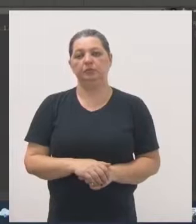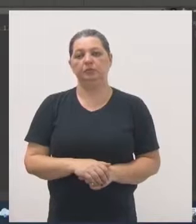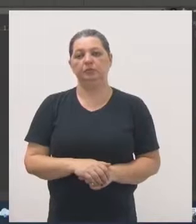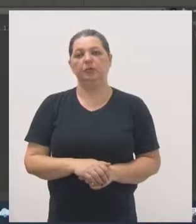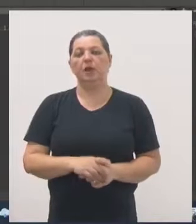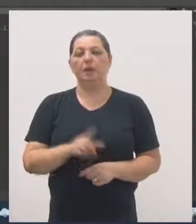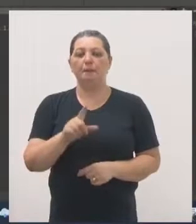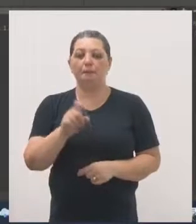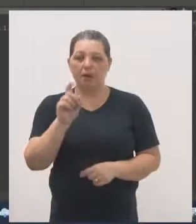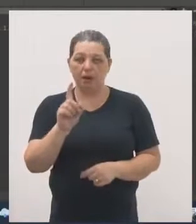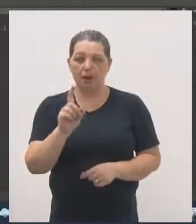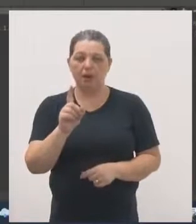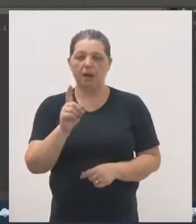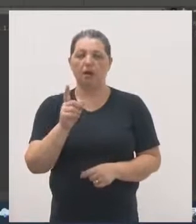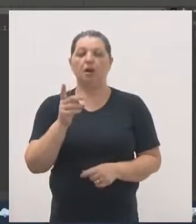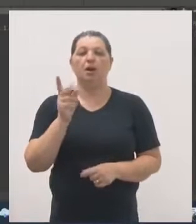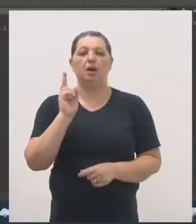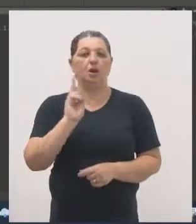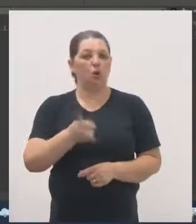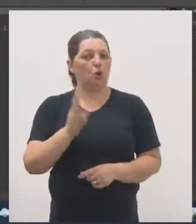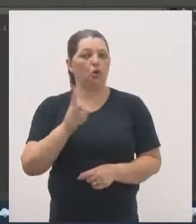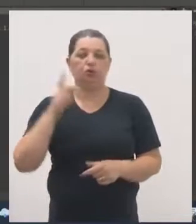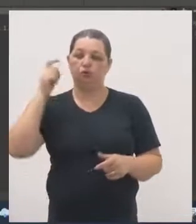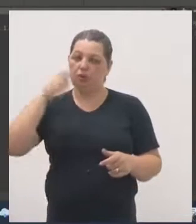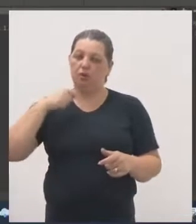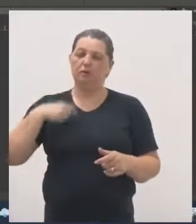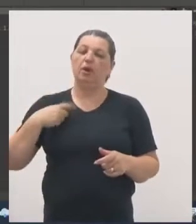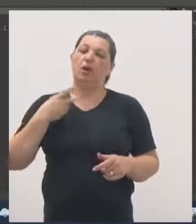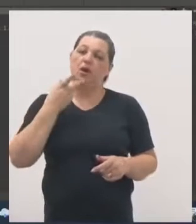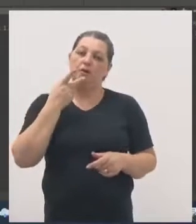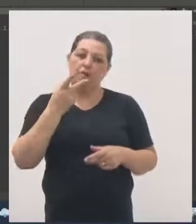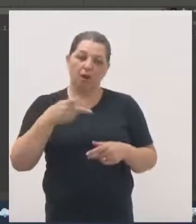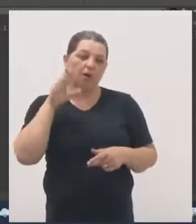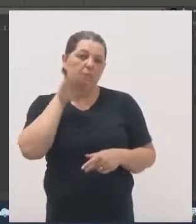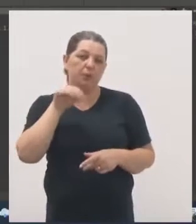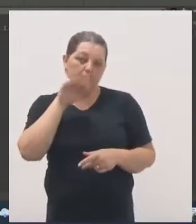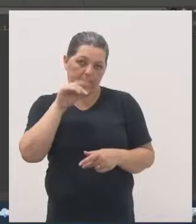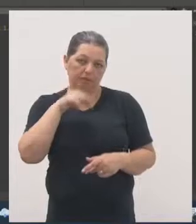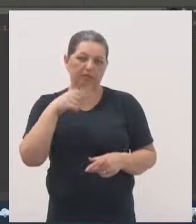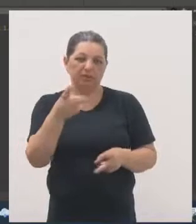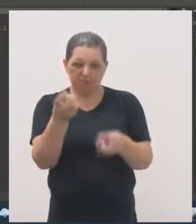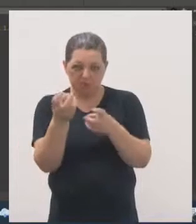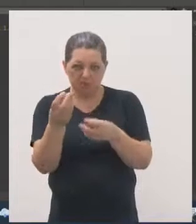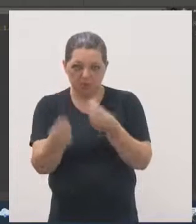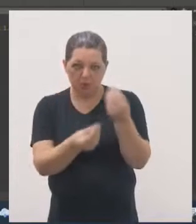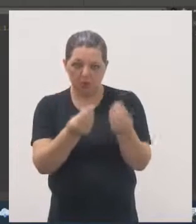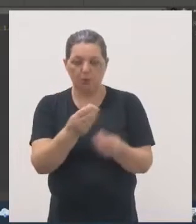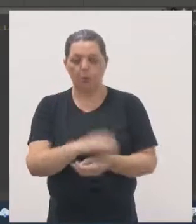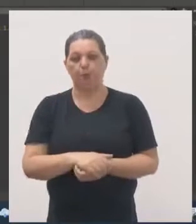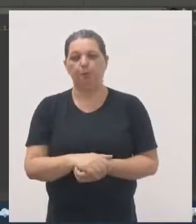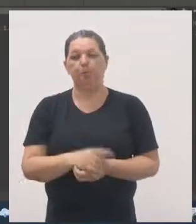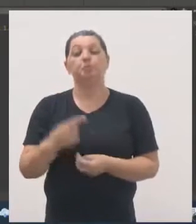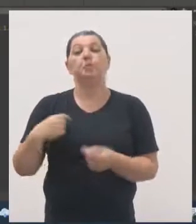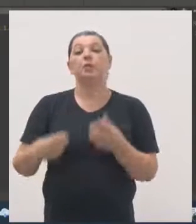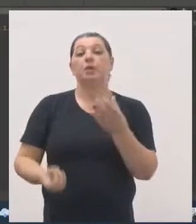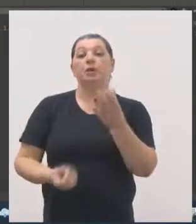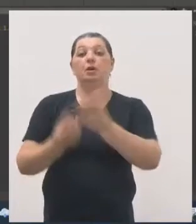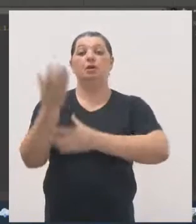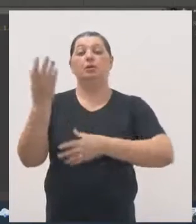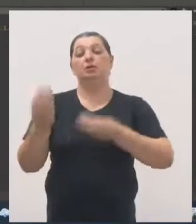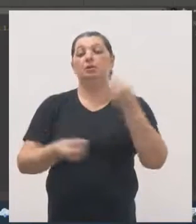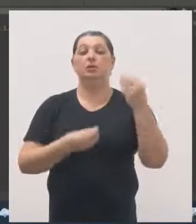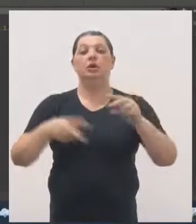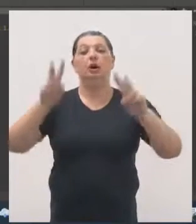apertar para gravar e vou continuar a aula e vou continuar falando para vocês perceberem, né? Aí, o processo criativo com